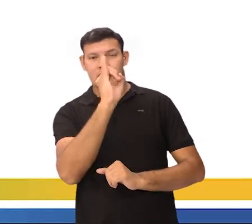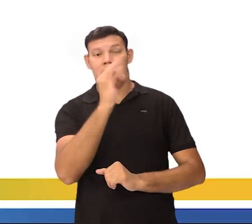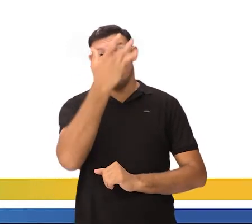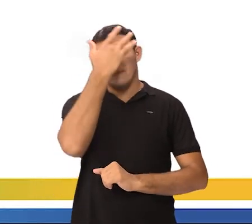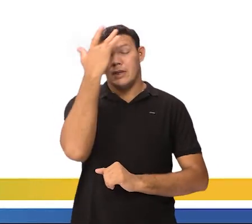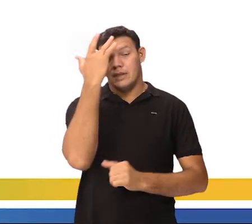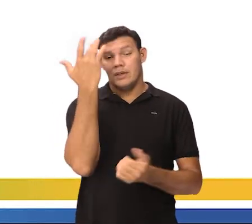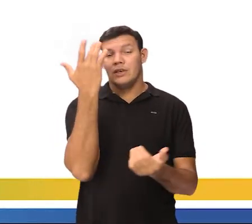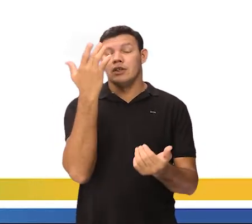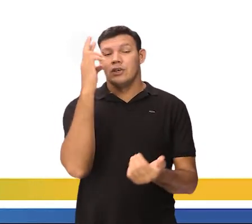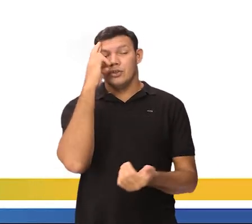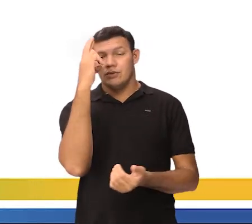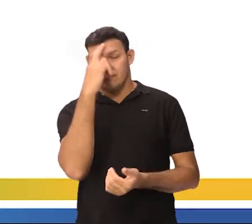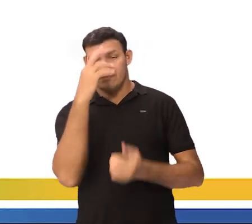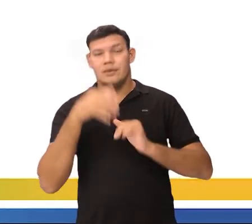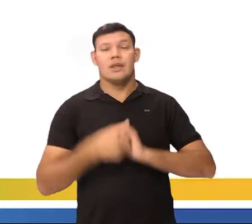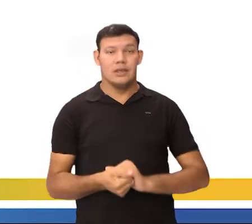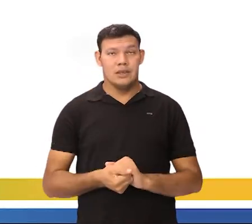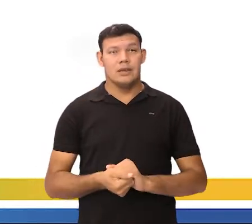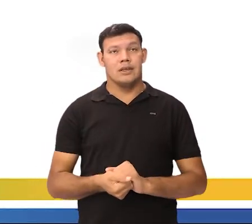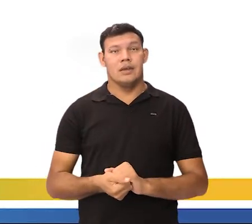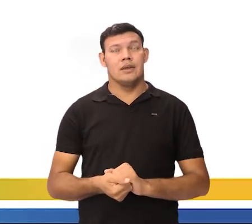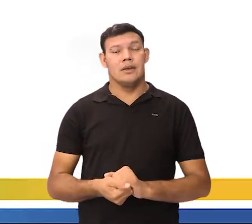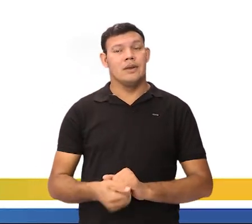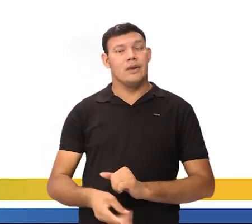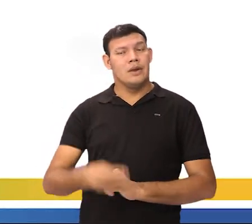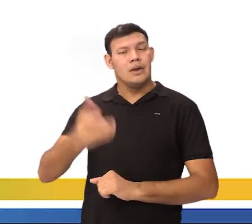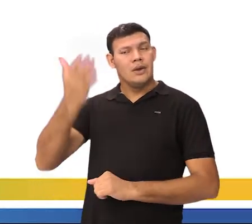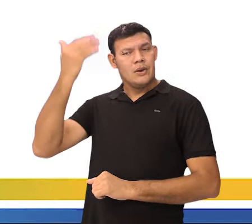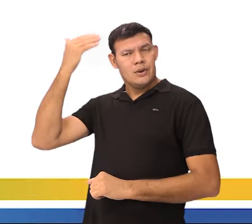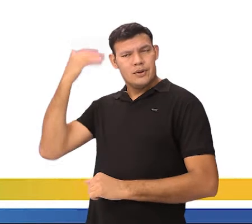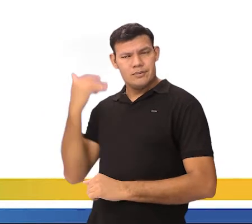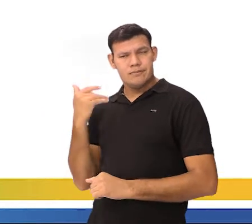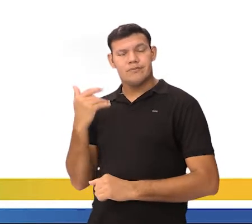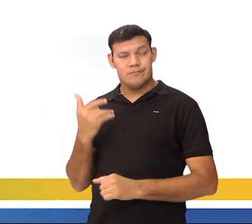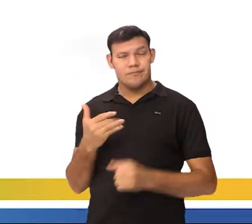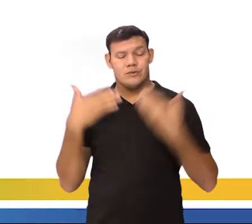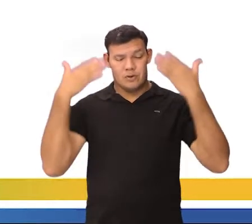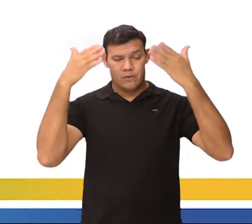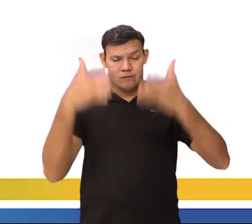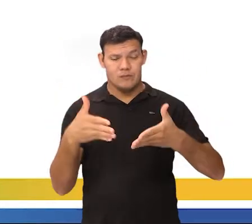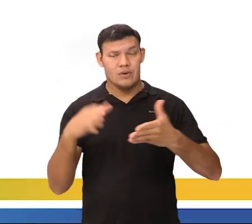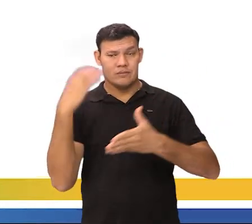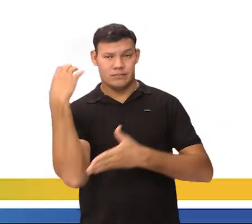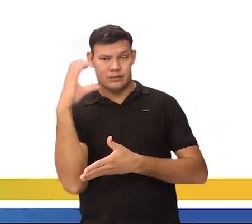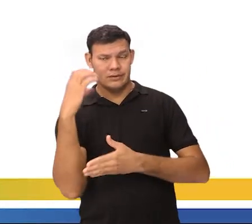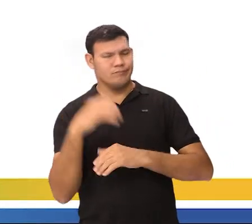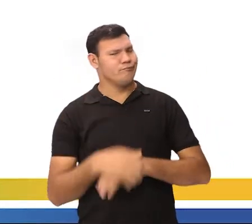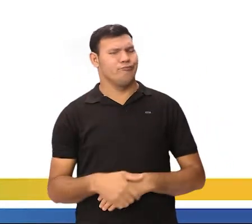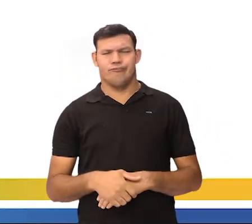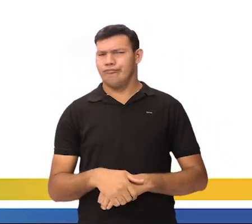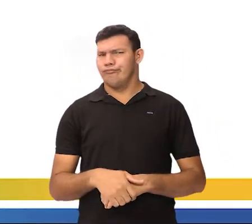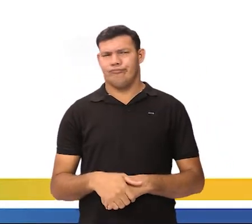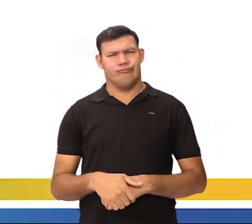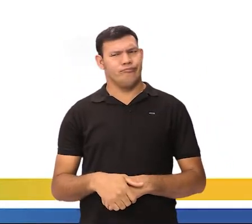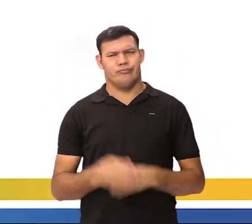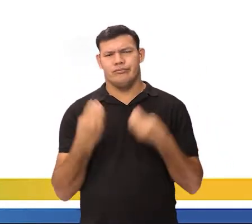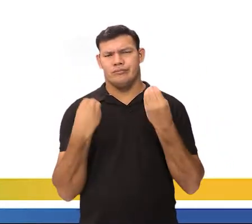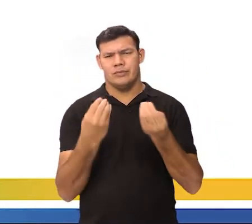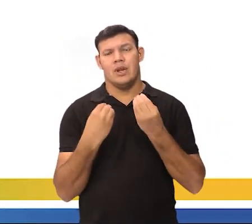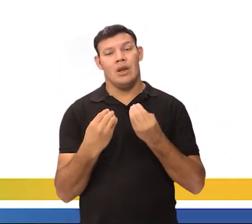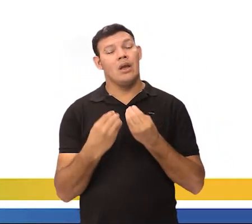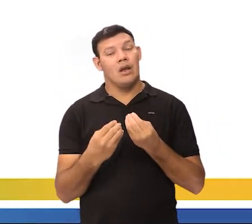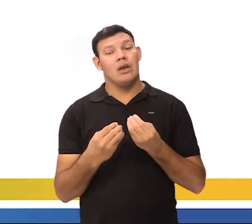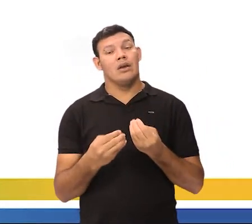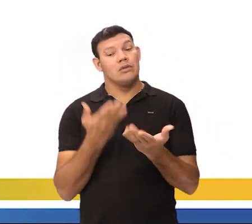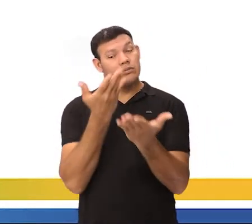Mark Bloch, que ele diz que a ideia que o passado passa a ser objeto de uma ciência é absurda. O objeto da